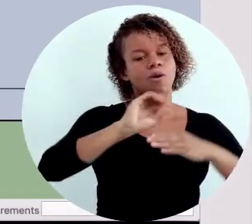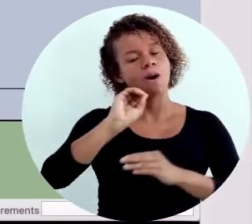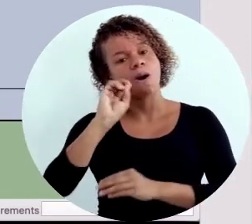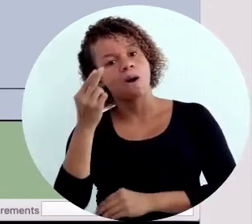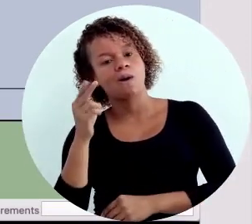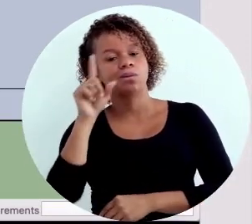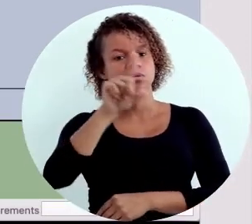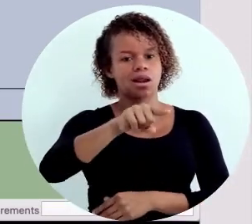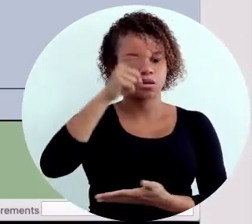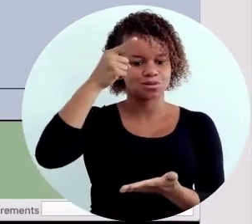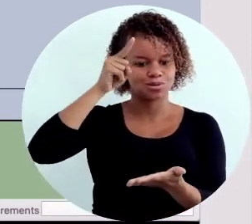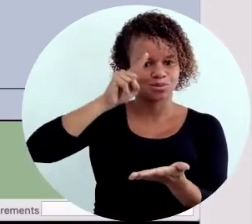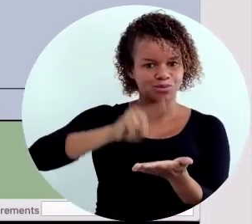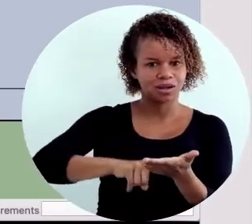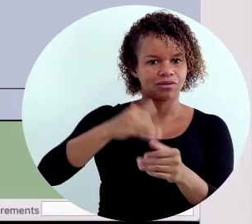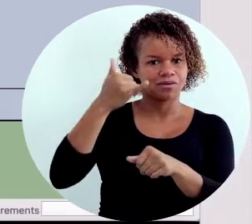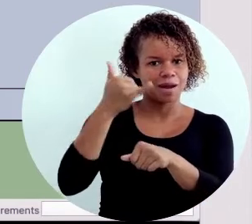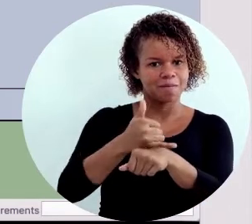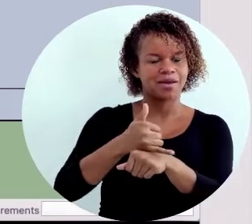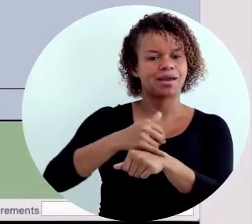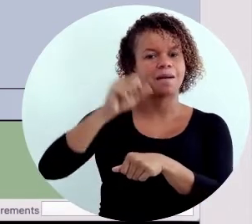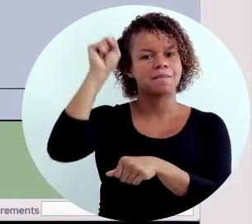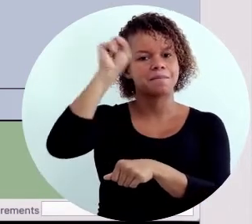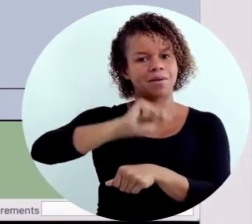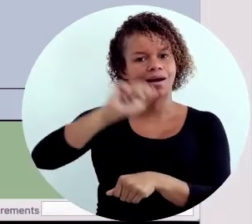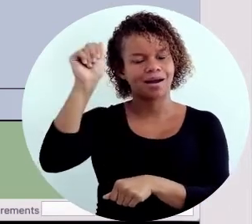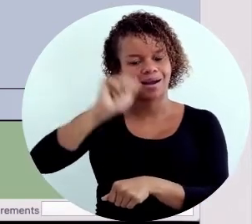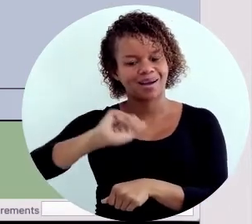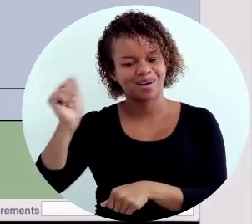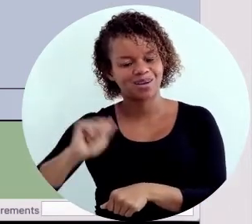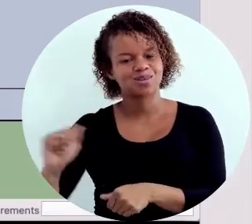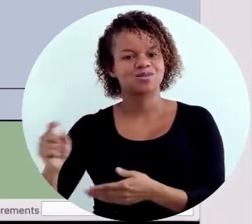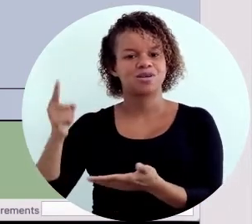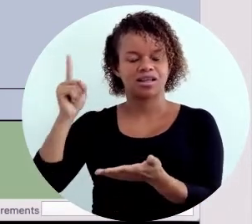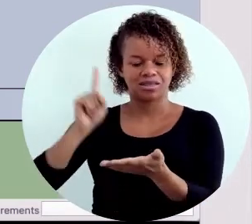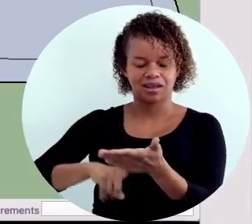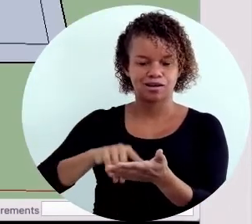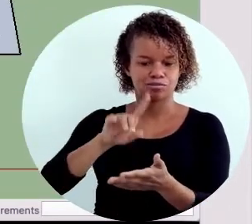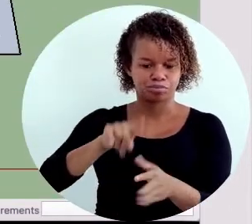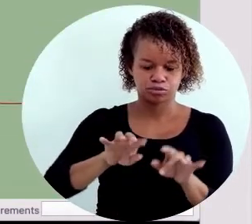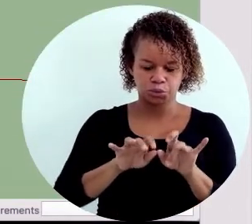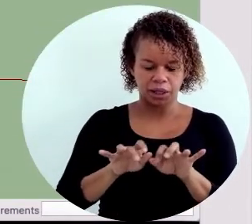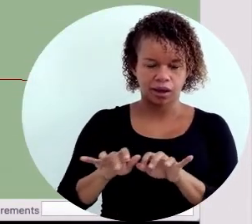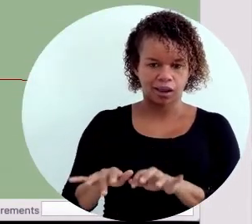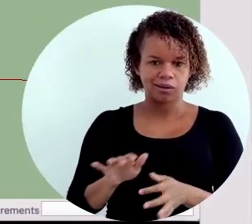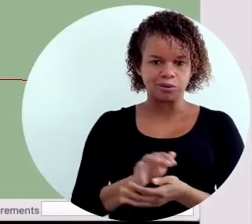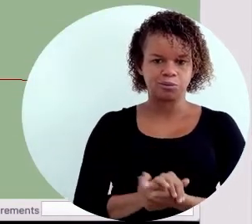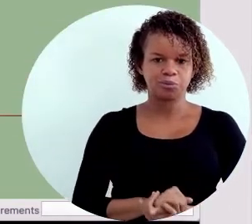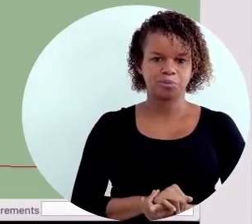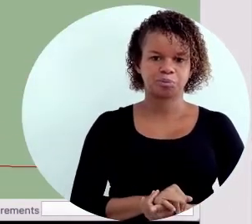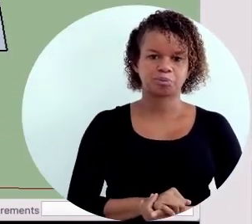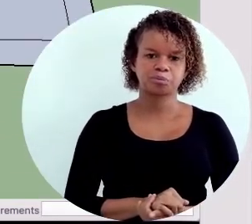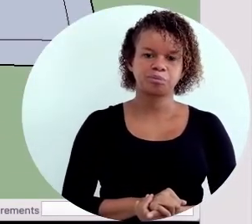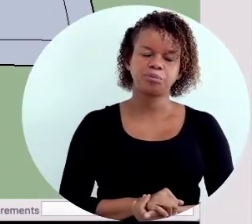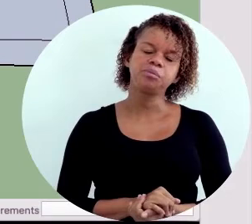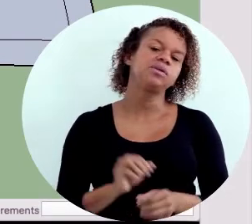Ou selecionando com a ferramenta de seleção e deletando com a tecla Delete do